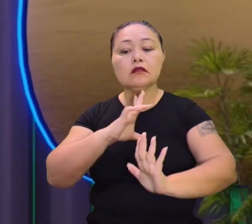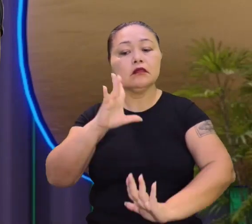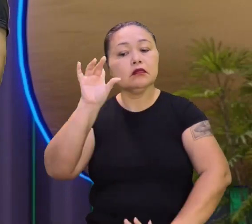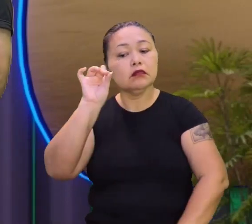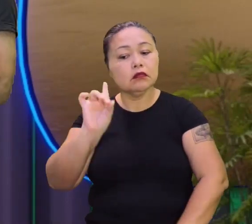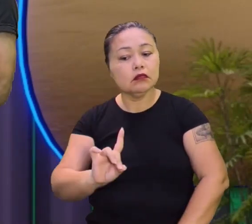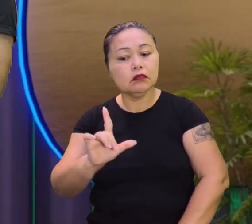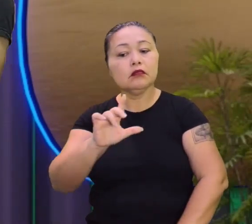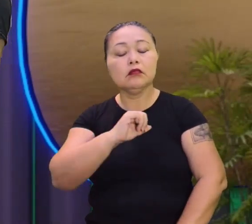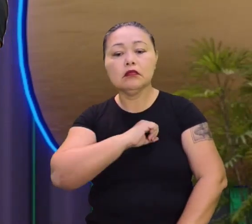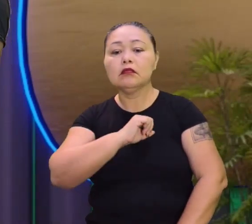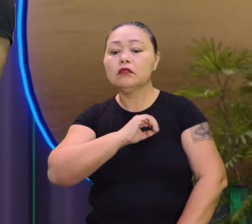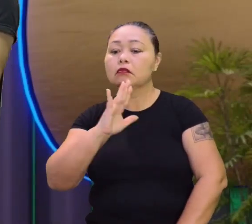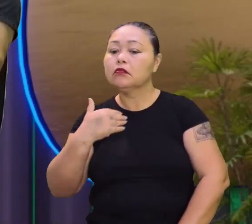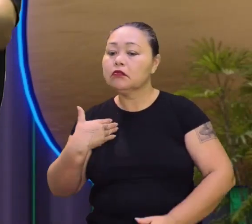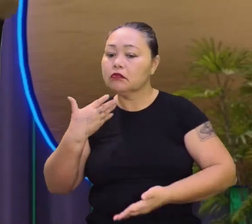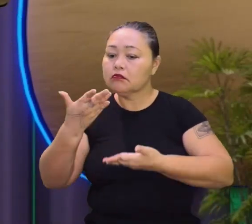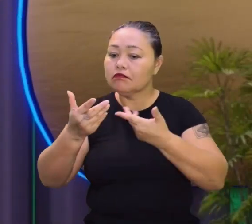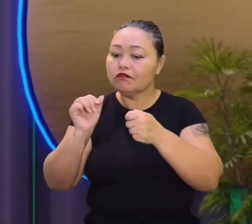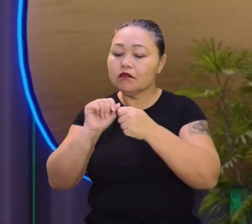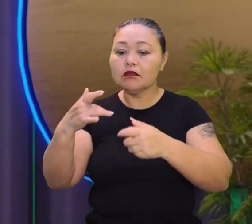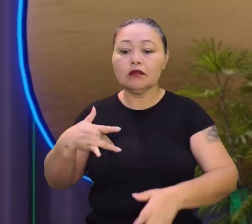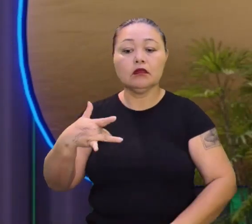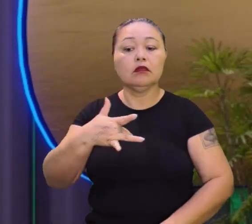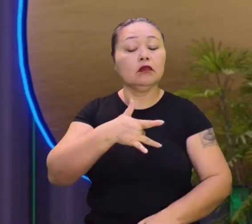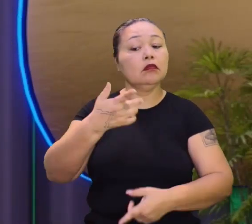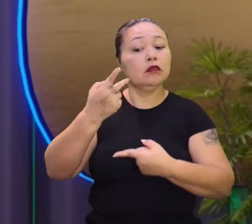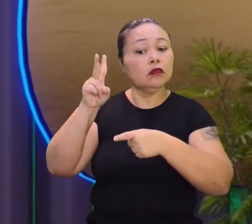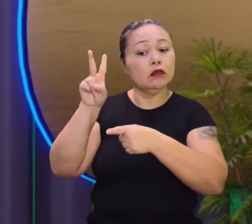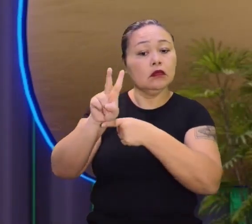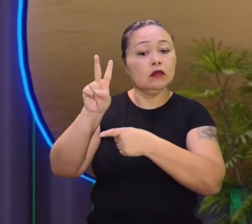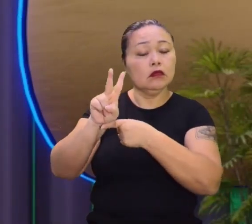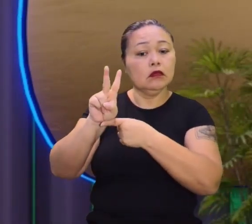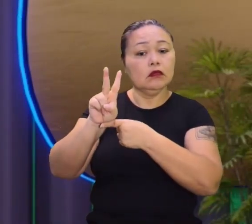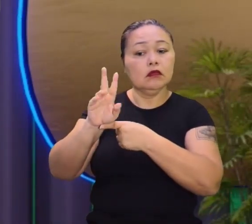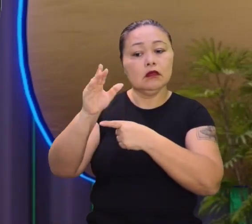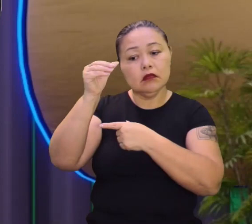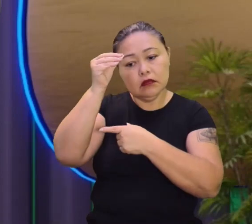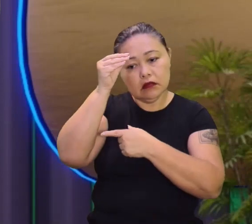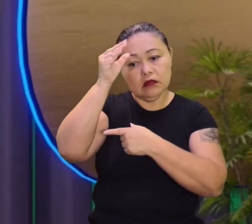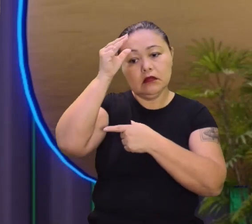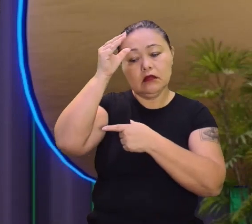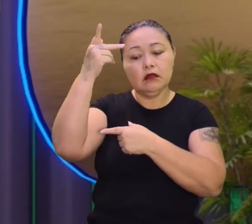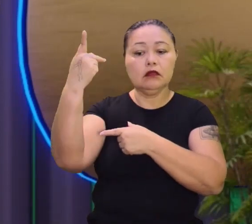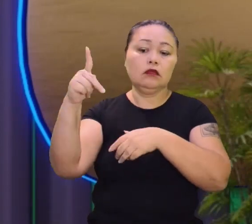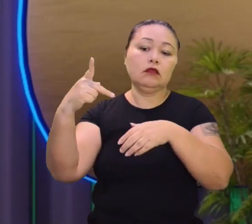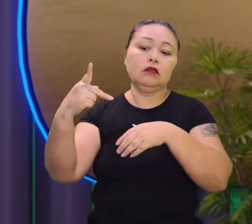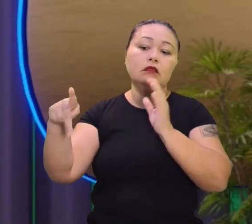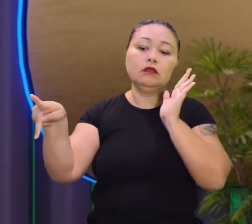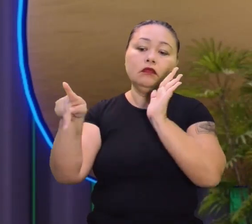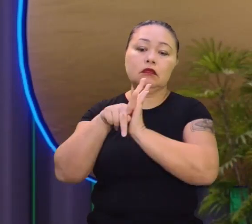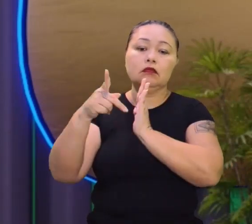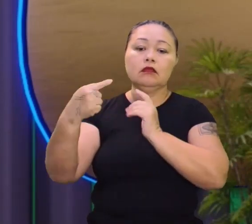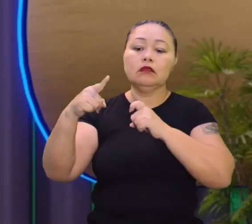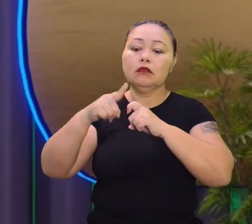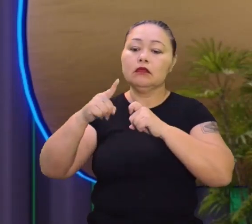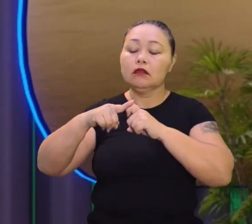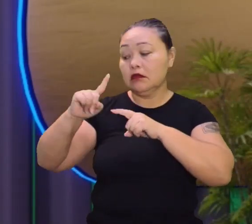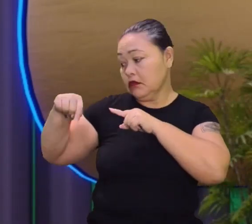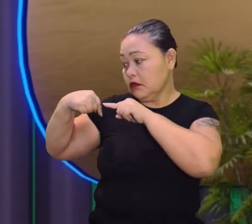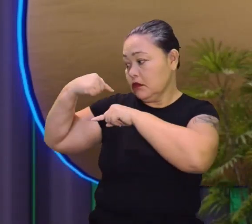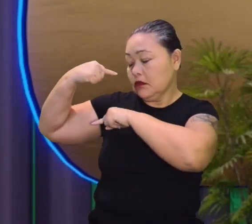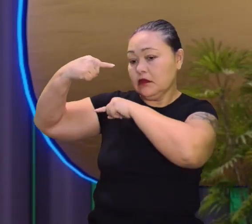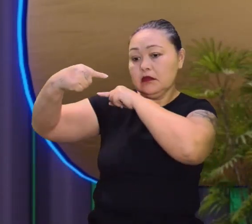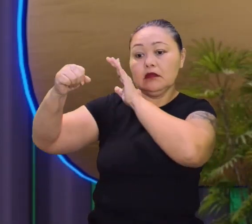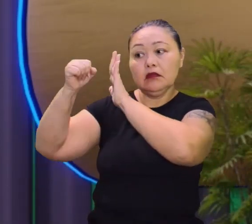de ter essa assistência de saúde e preservar o conhecimento nativo que eles têm, Muito bem. que é